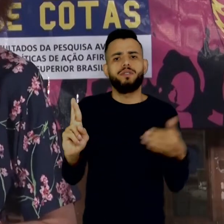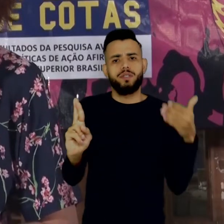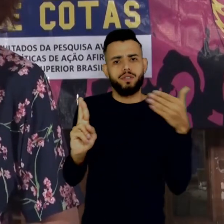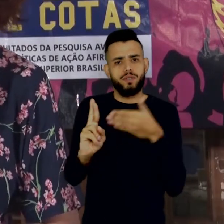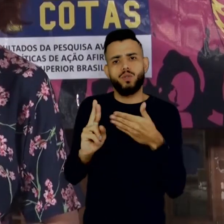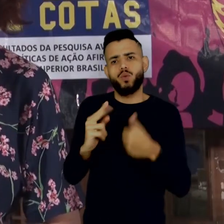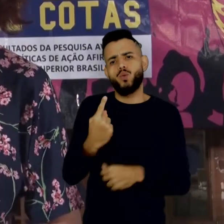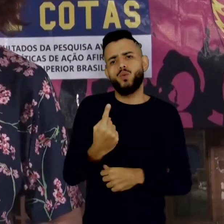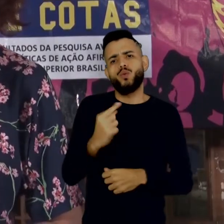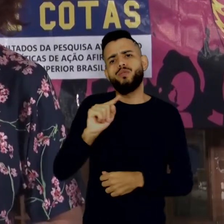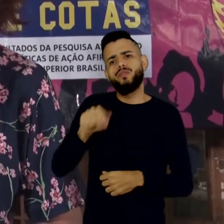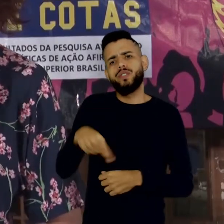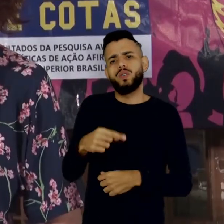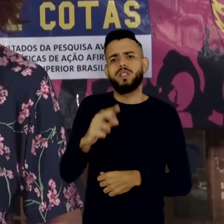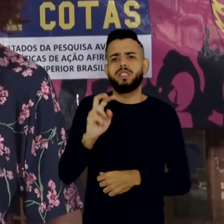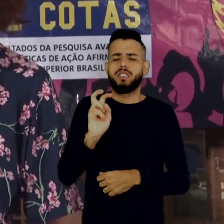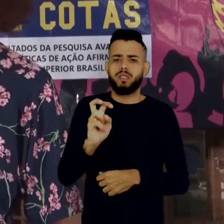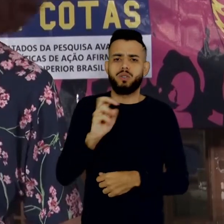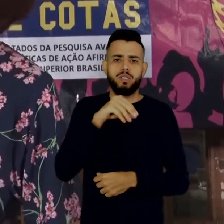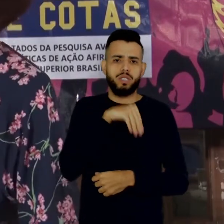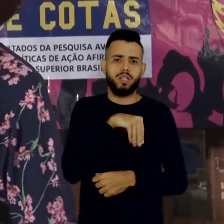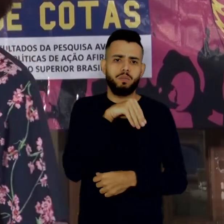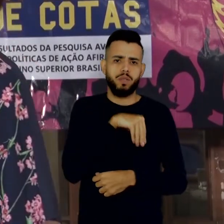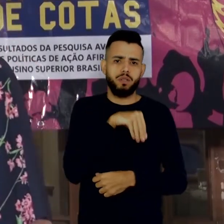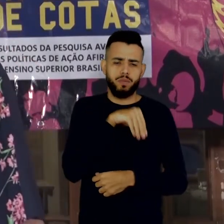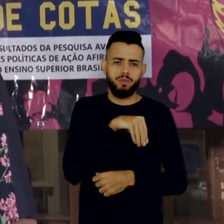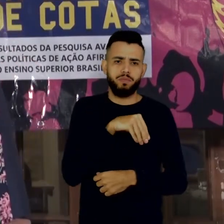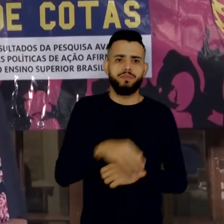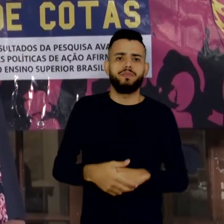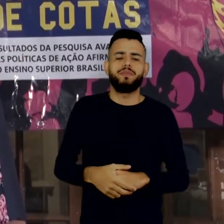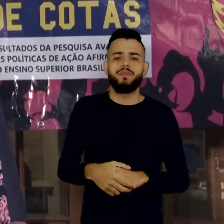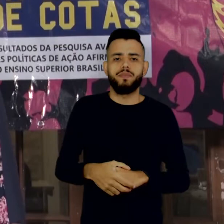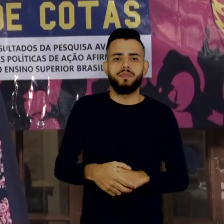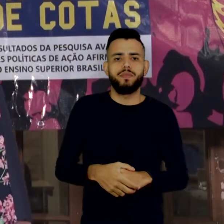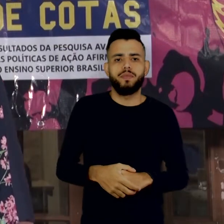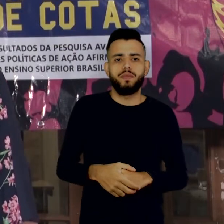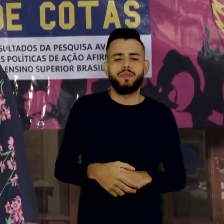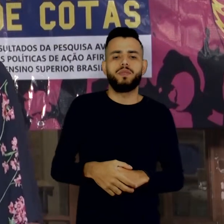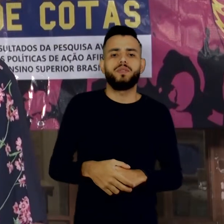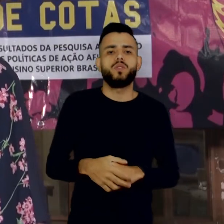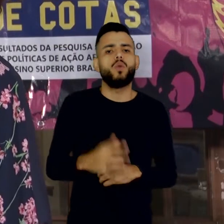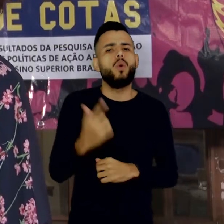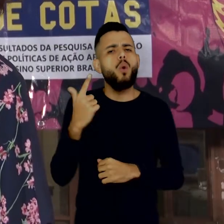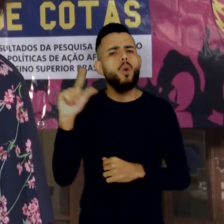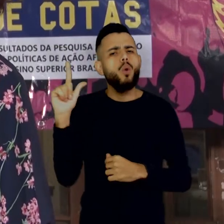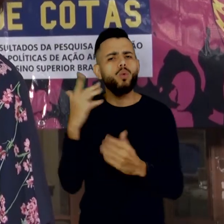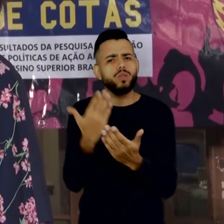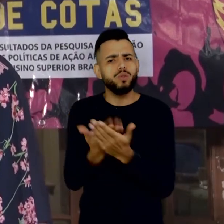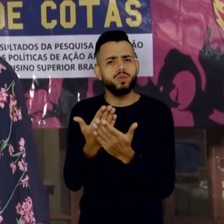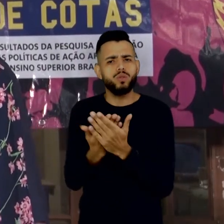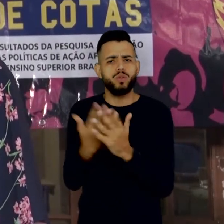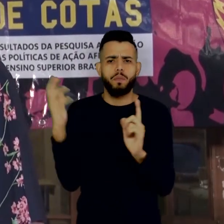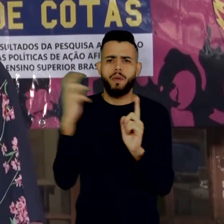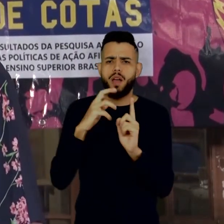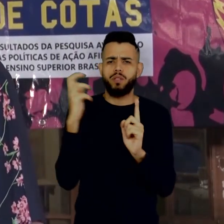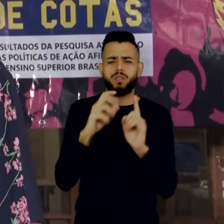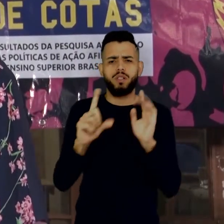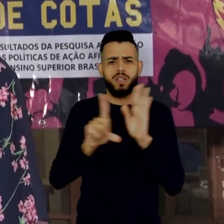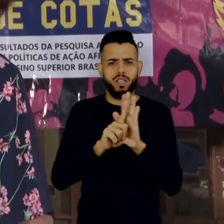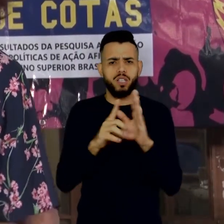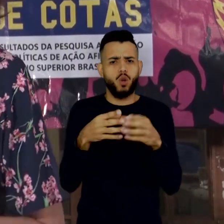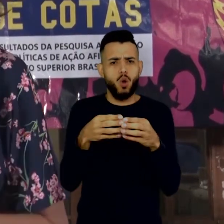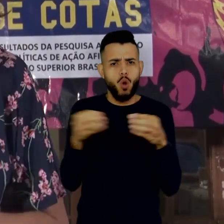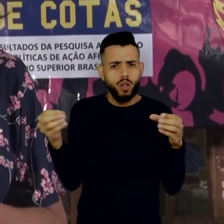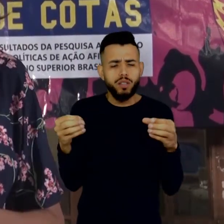do 1,5 salário mínimo per capita. Um outro estudo, o impacto da lei de cotas junto